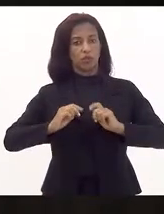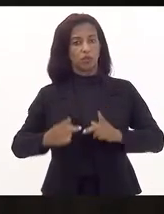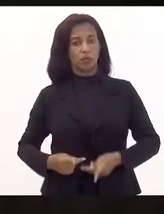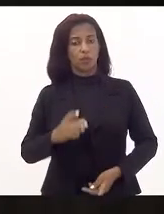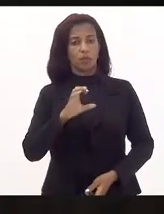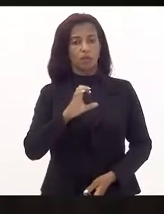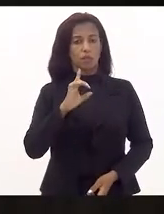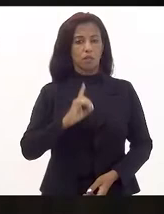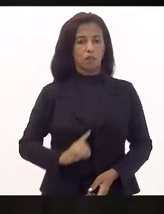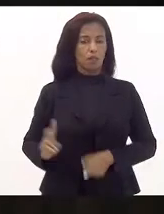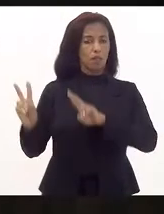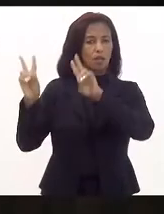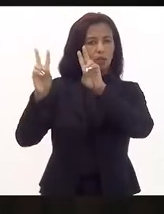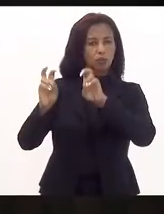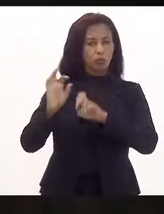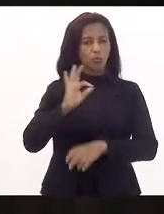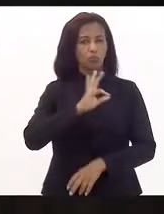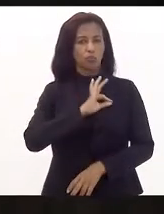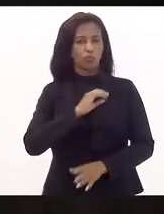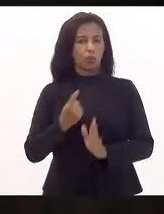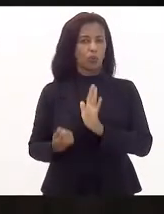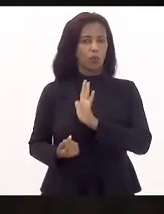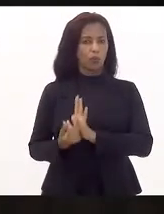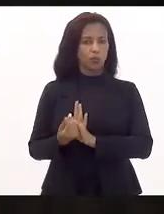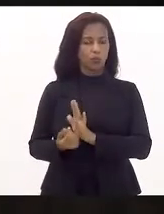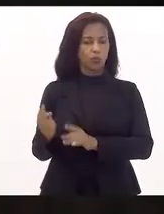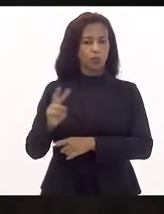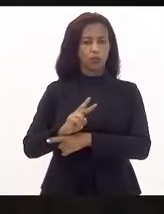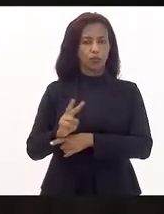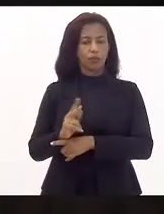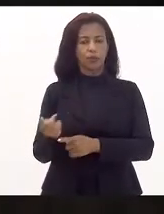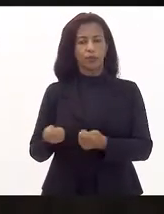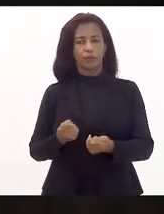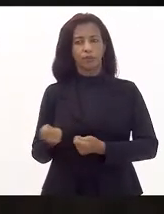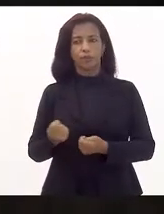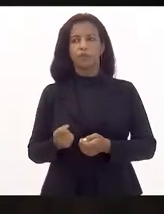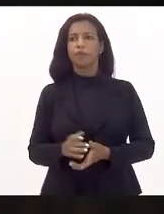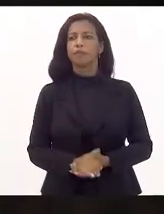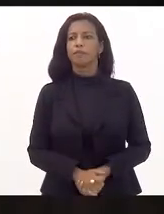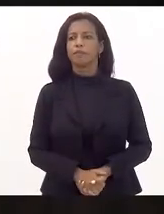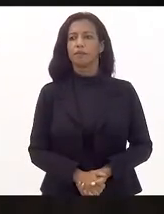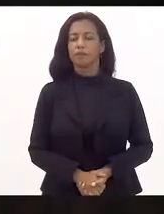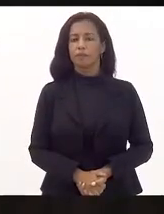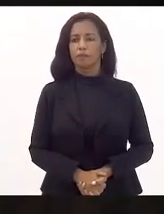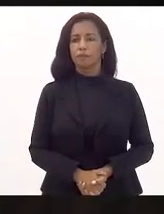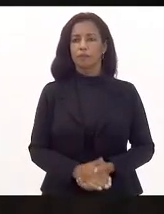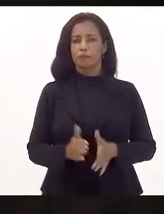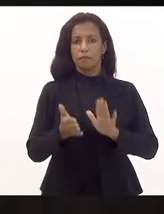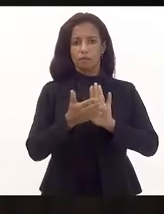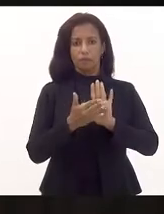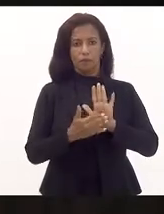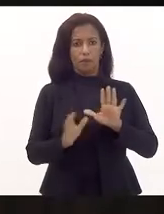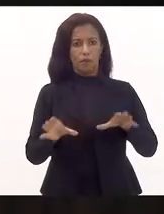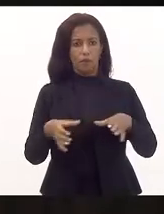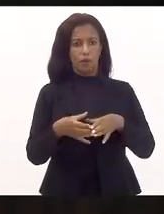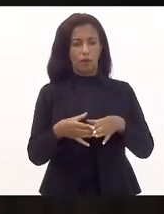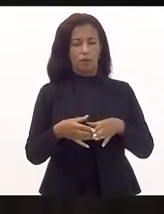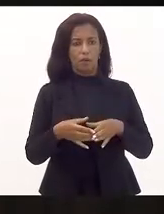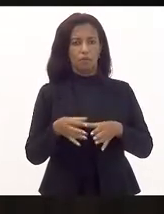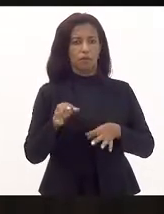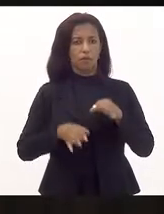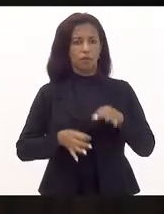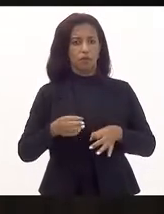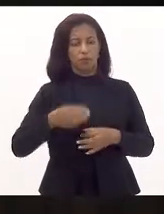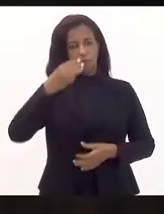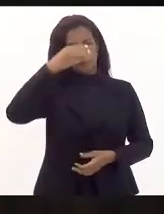Segurança Pública e Assuntos de Polícia de Orçamento, Finanças, Fiscalização Financeira e Controle. Para emitir pareceres pela Comissão de Constituição e Justiça, deputado Márcio